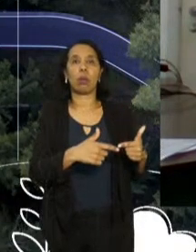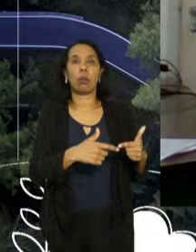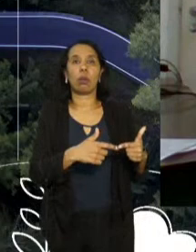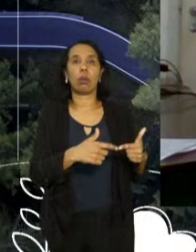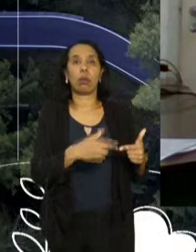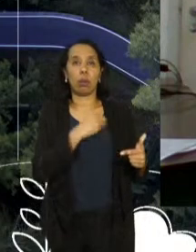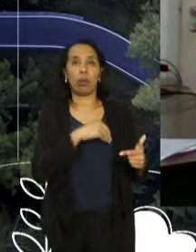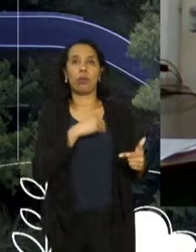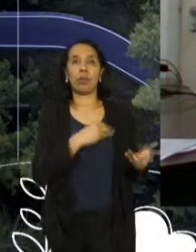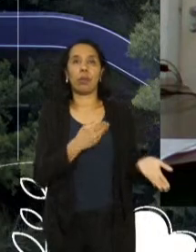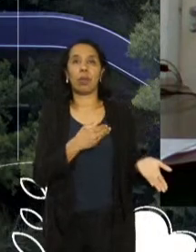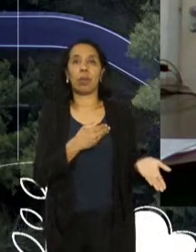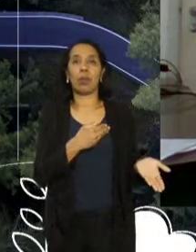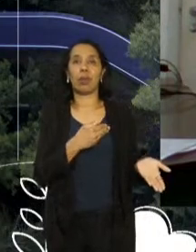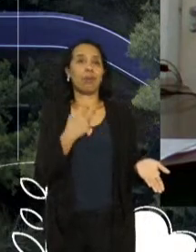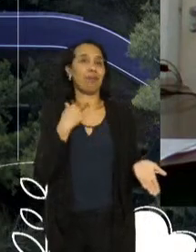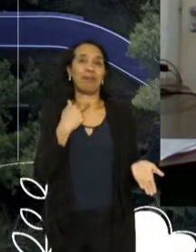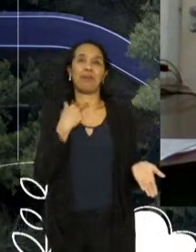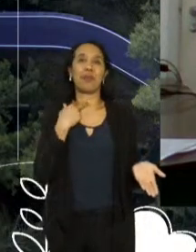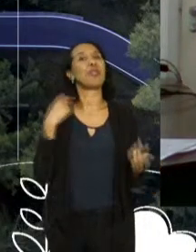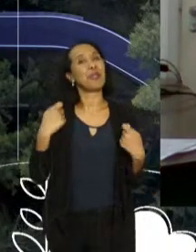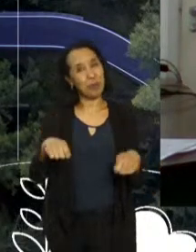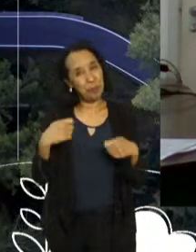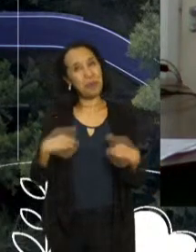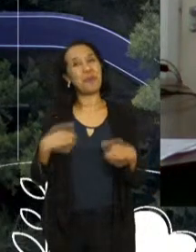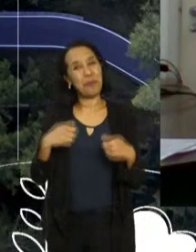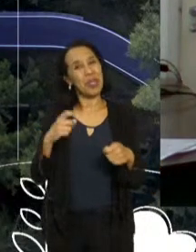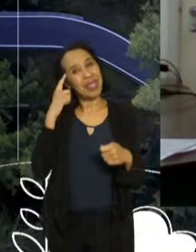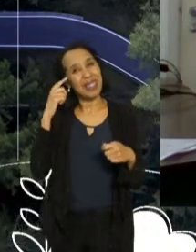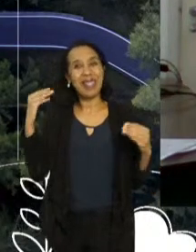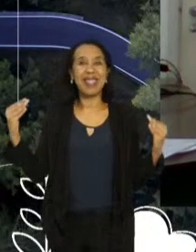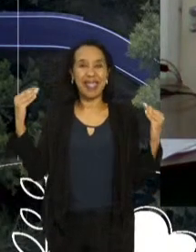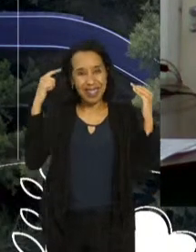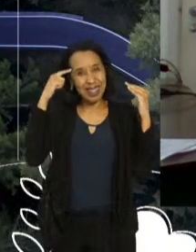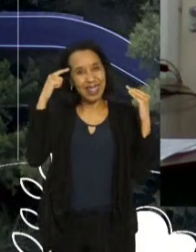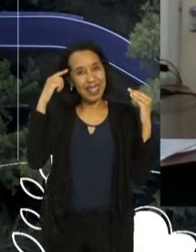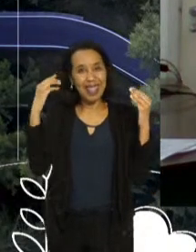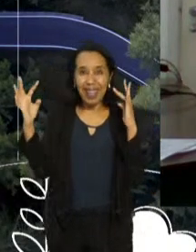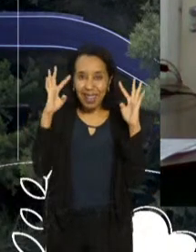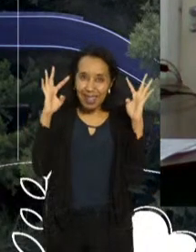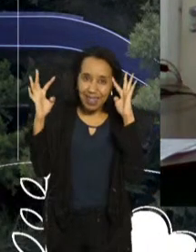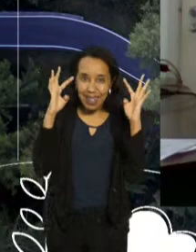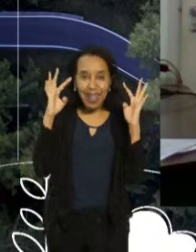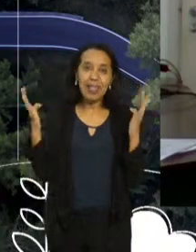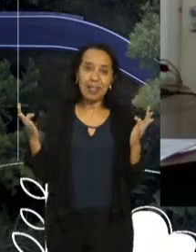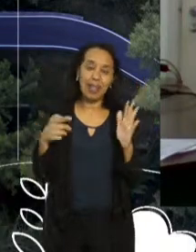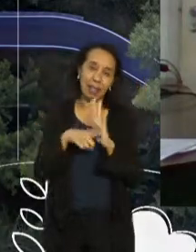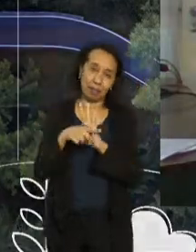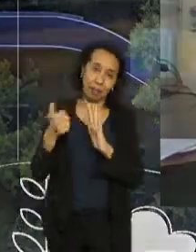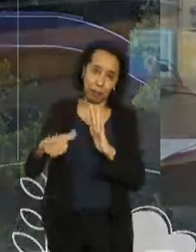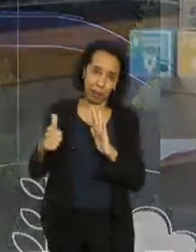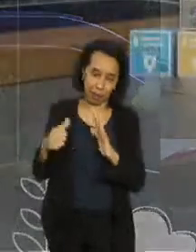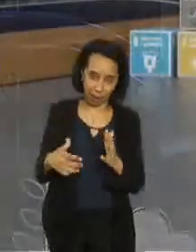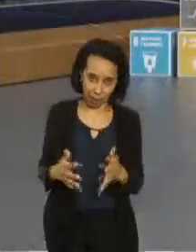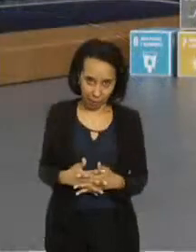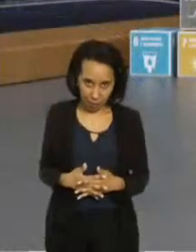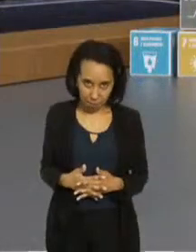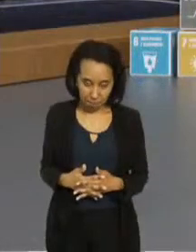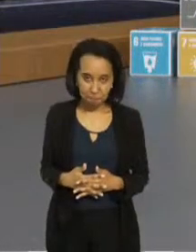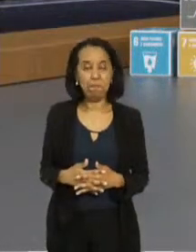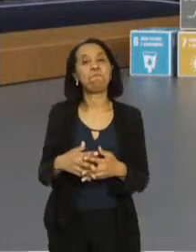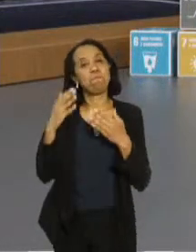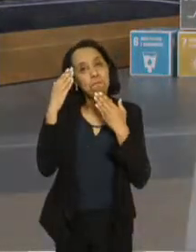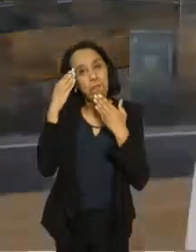achar soluções juntas para que todo mundo evolua junto com uma melhor ambiente. Muito obrigada, professor.